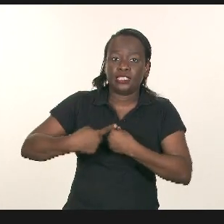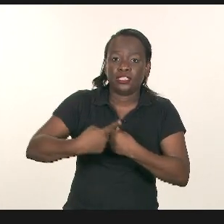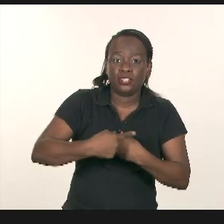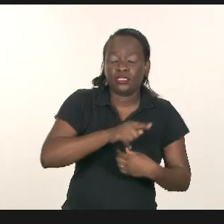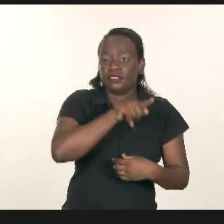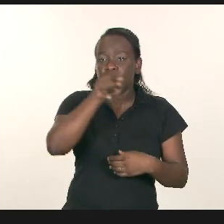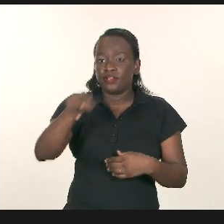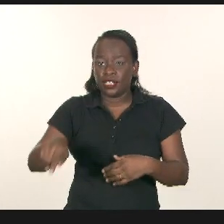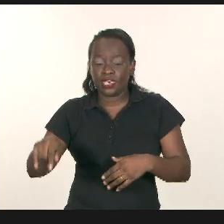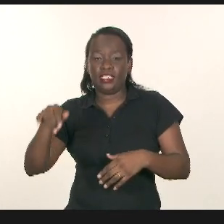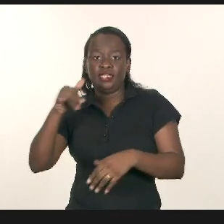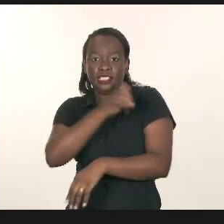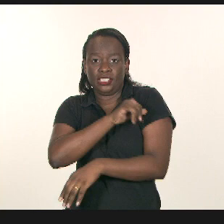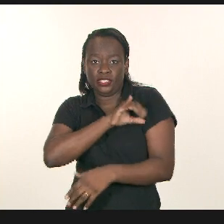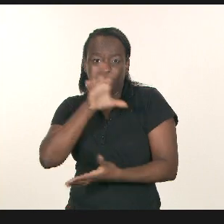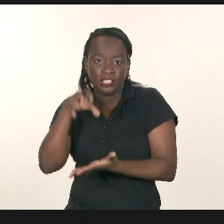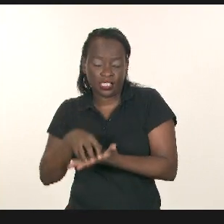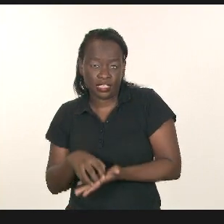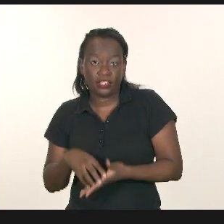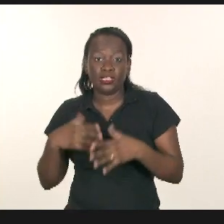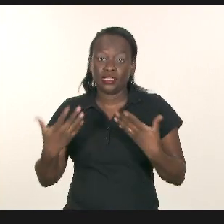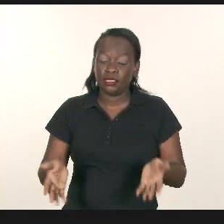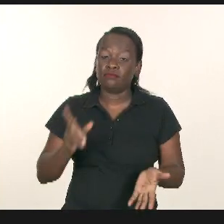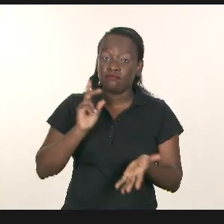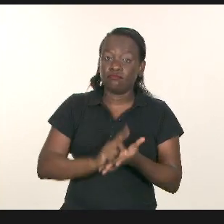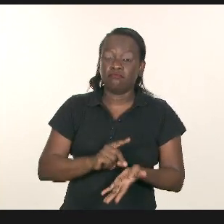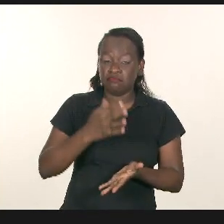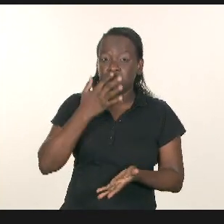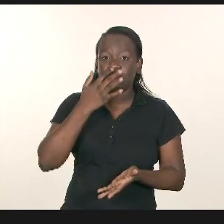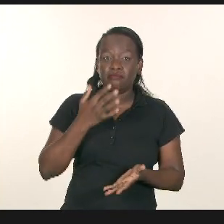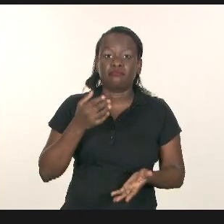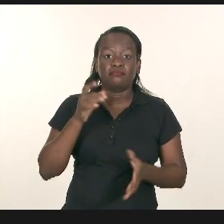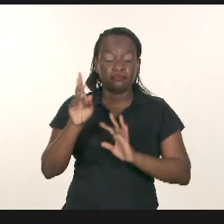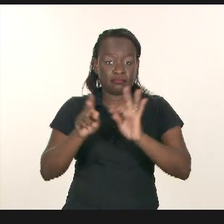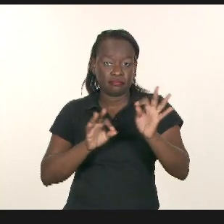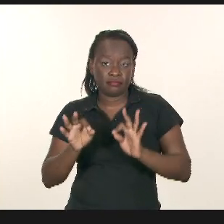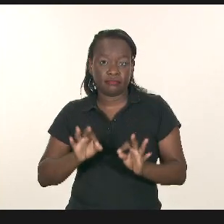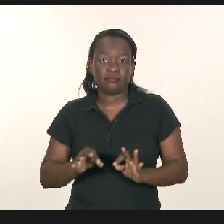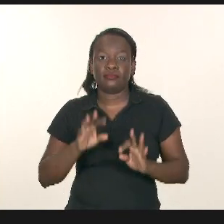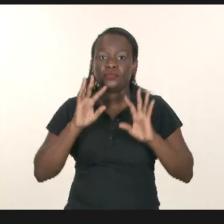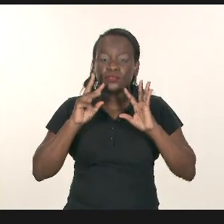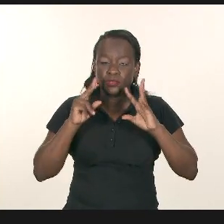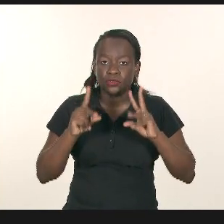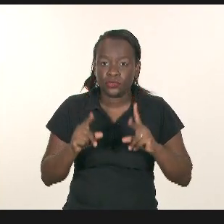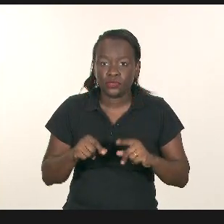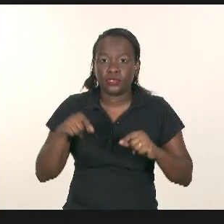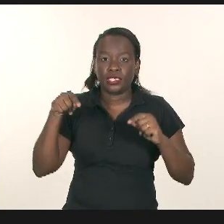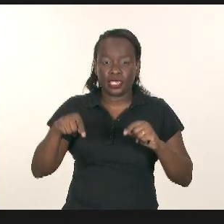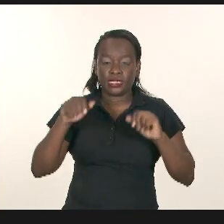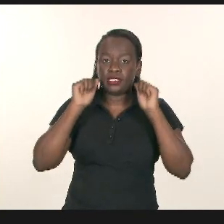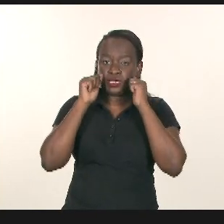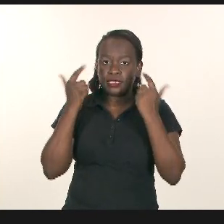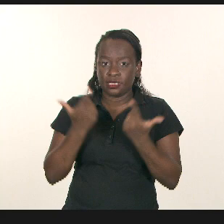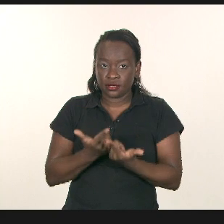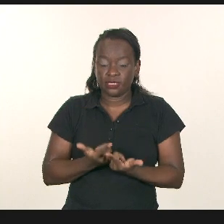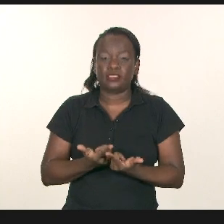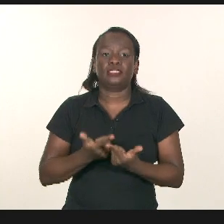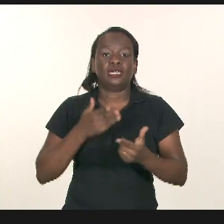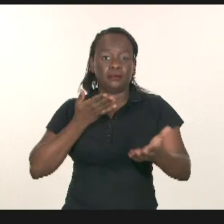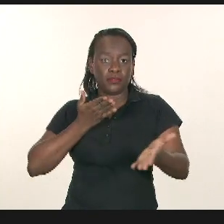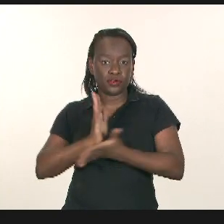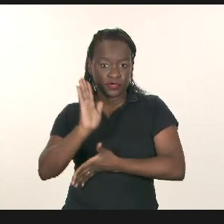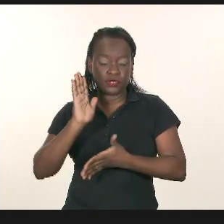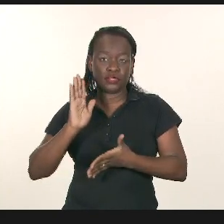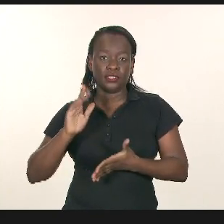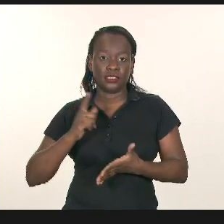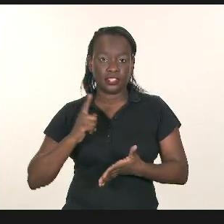para a capital, entendeu? Então, olha, realmente é um projeto que todos nós, essa Assembleia Legislativa, aprovando